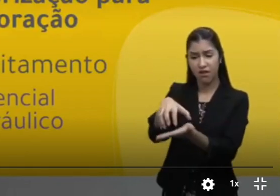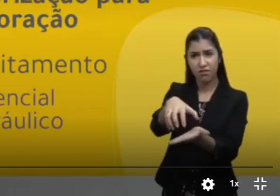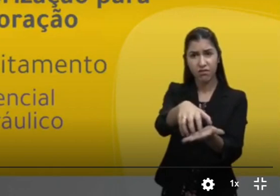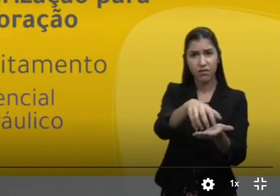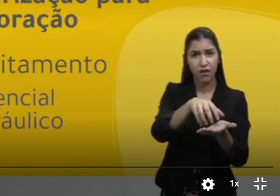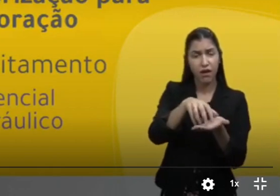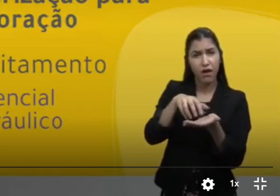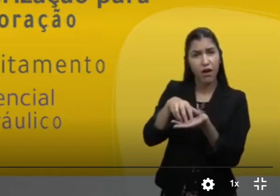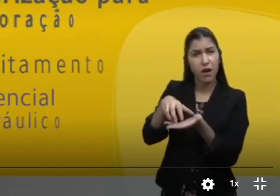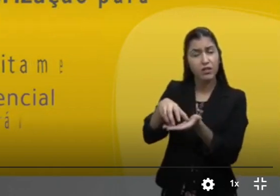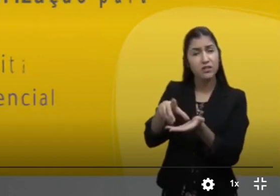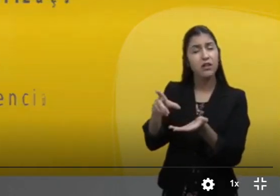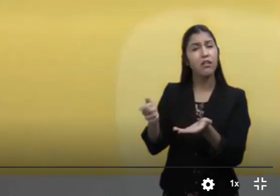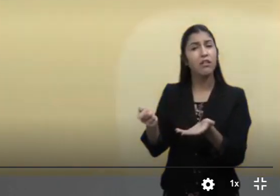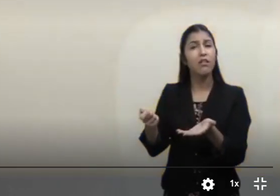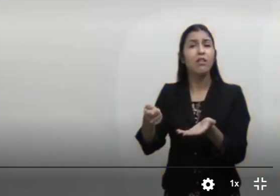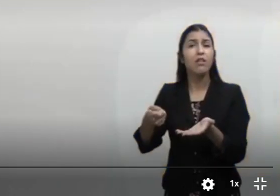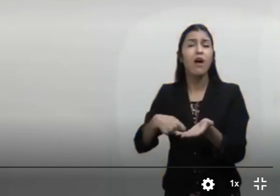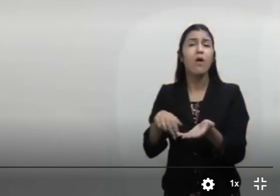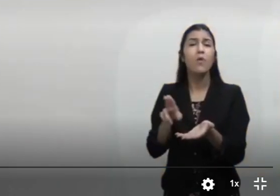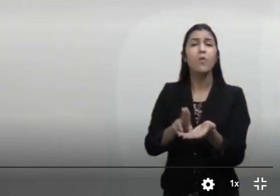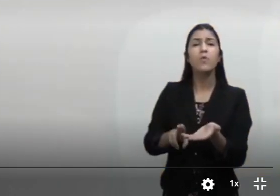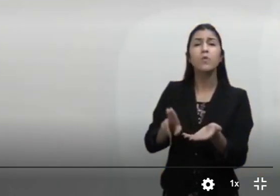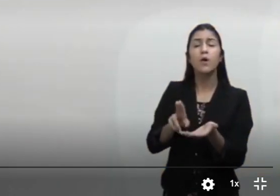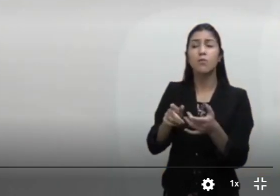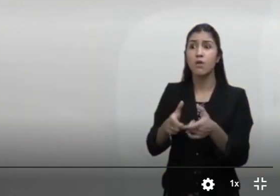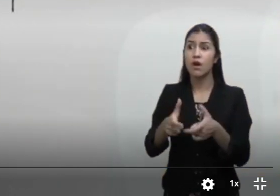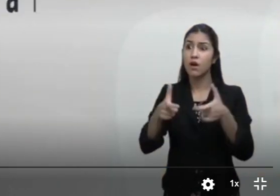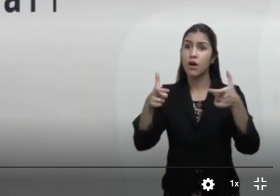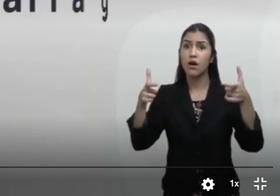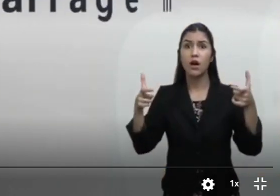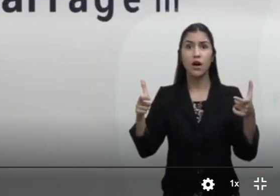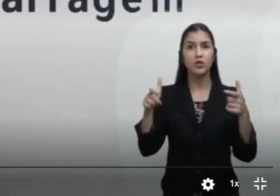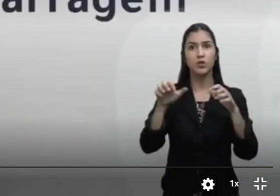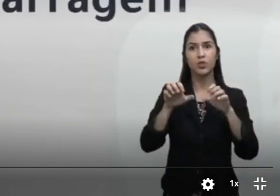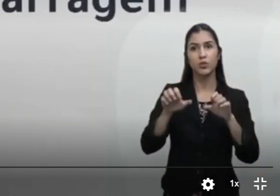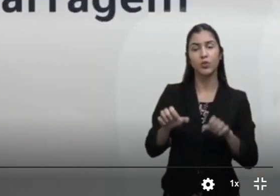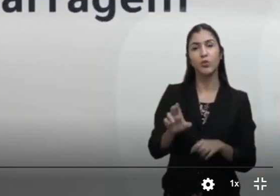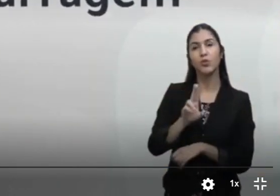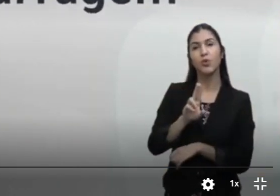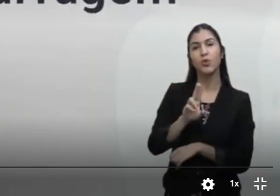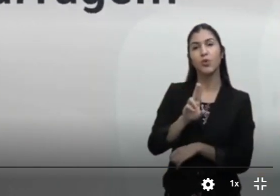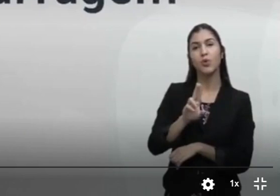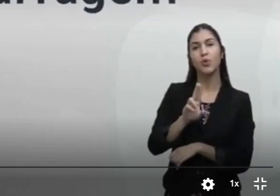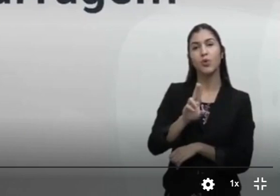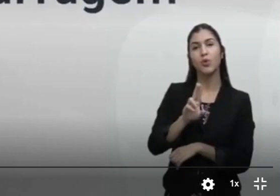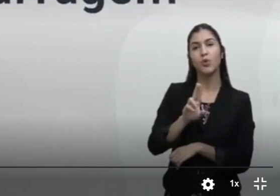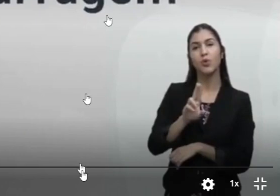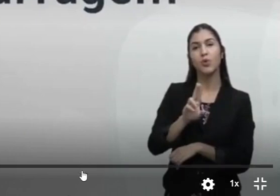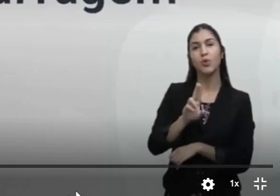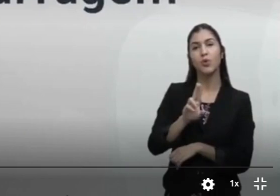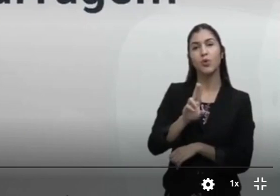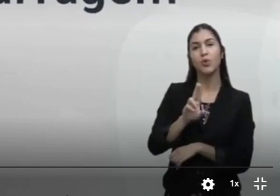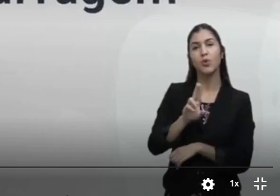hidrelétricas, por sua vez, funcionam por meio de uma grande estrutura, chamada barragem.